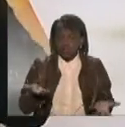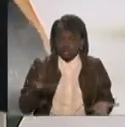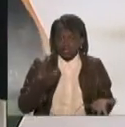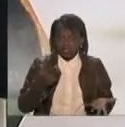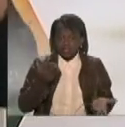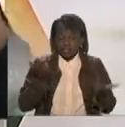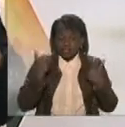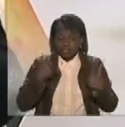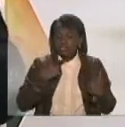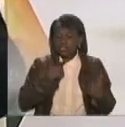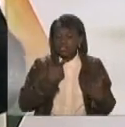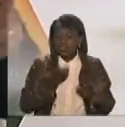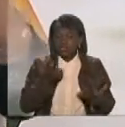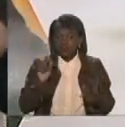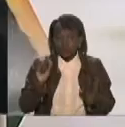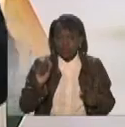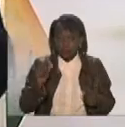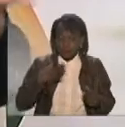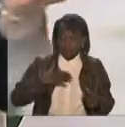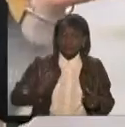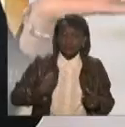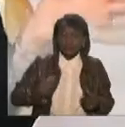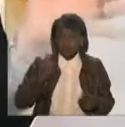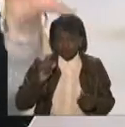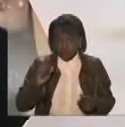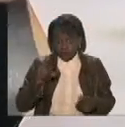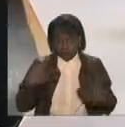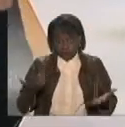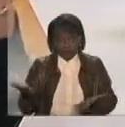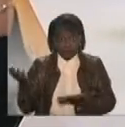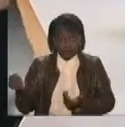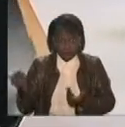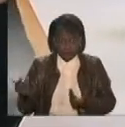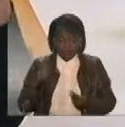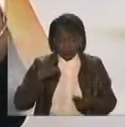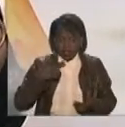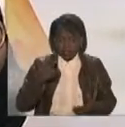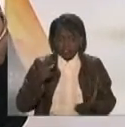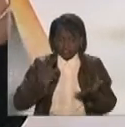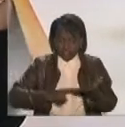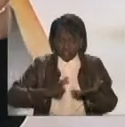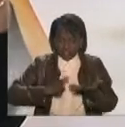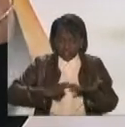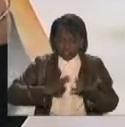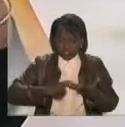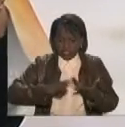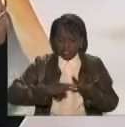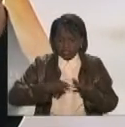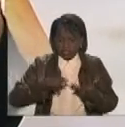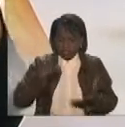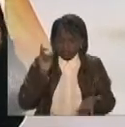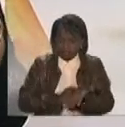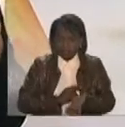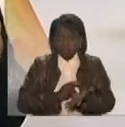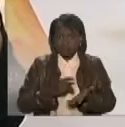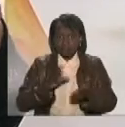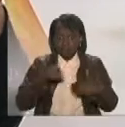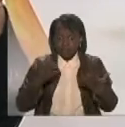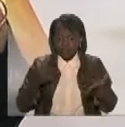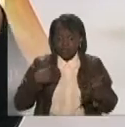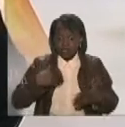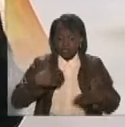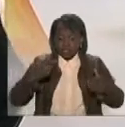que desejo eu tenho vontade, o que eu vou fazer na vida? Então, a adolescência ela é marcada por essa